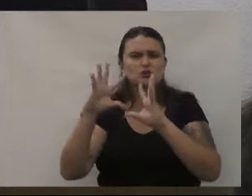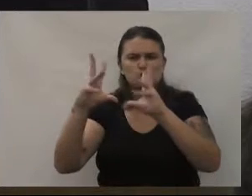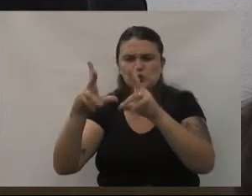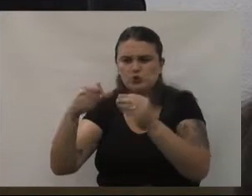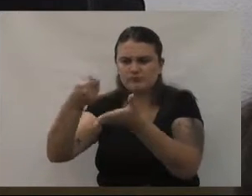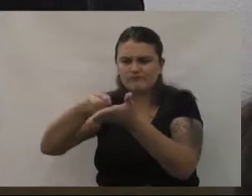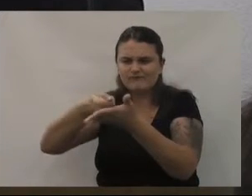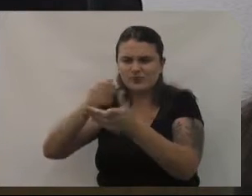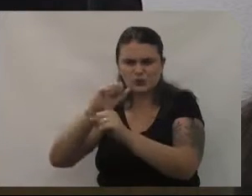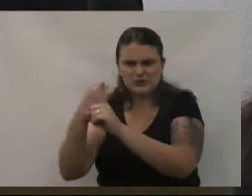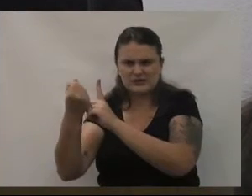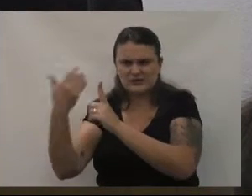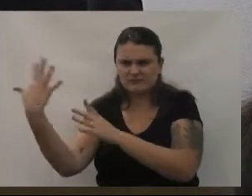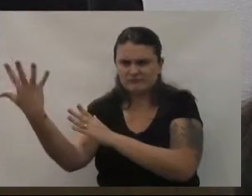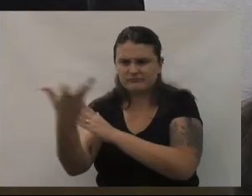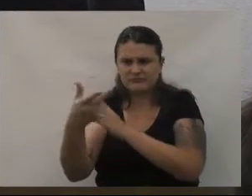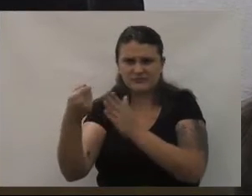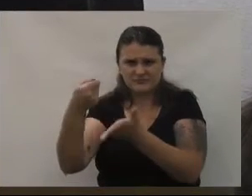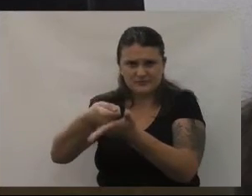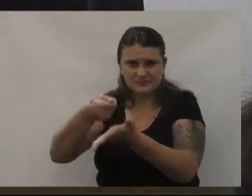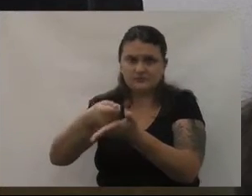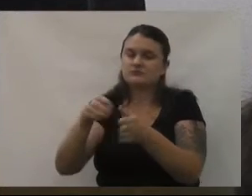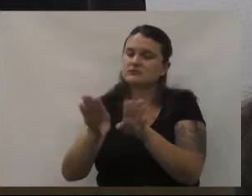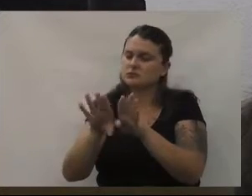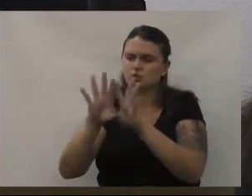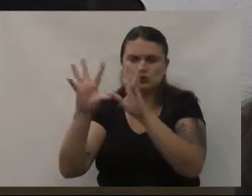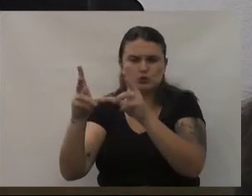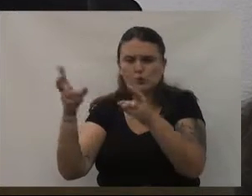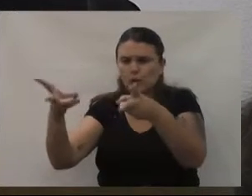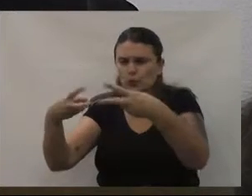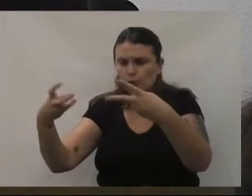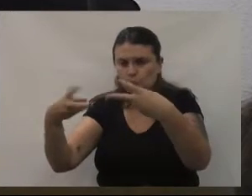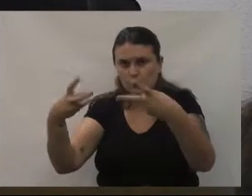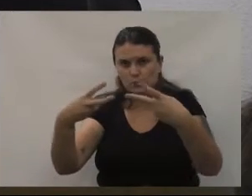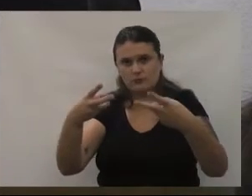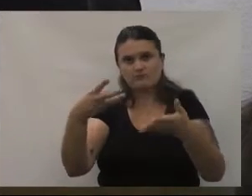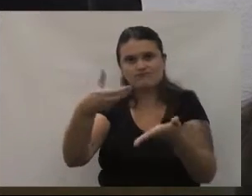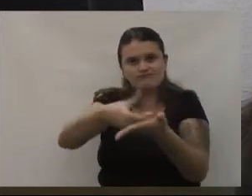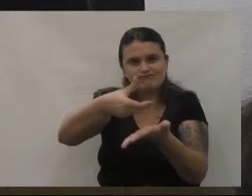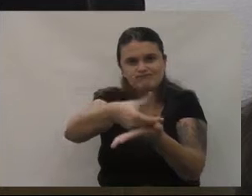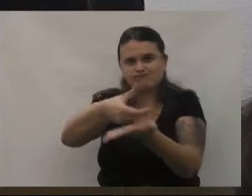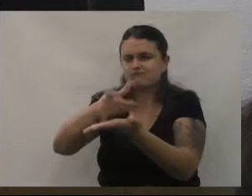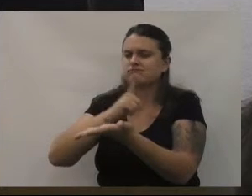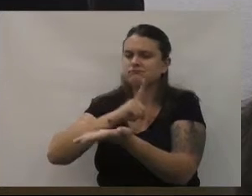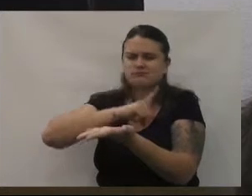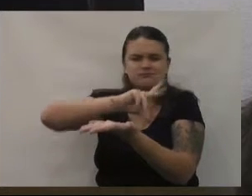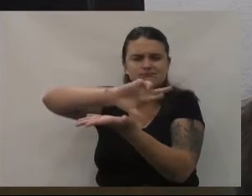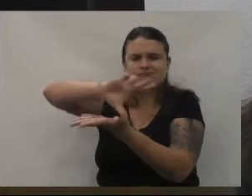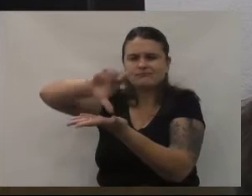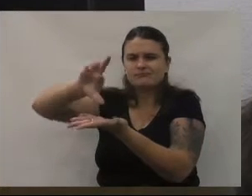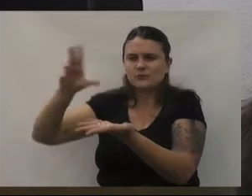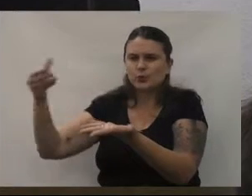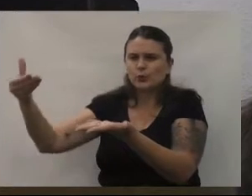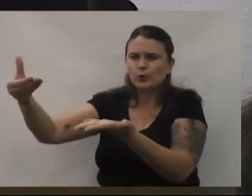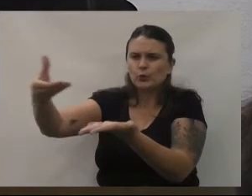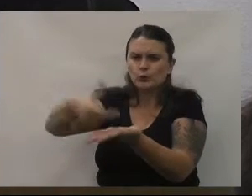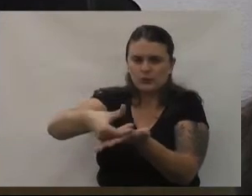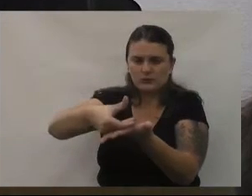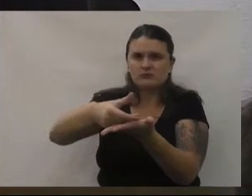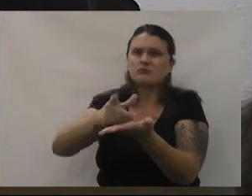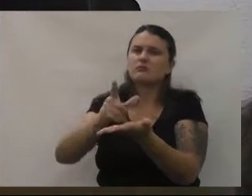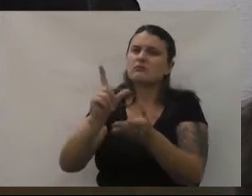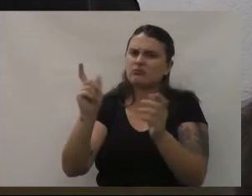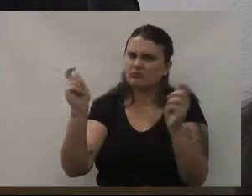lucro líquido das empresas. Então, as fontes da arrecadação são inúmeras e suficientes para